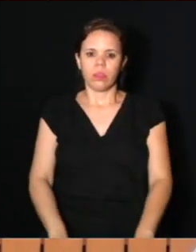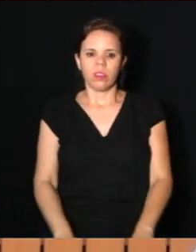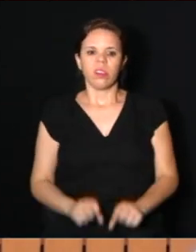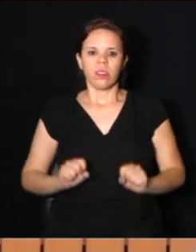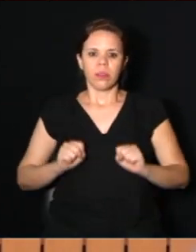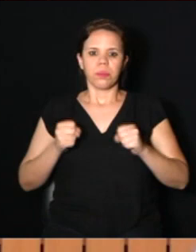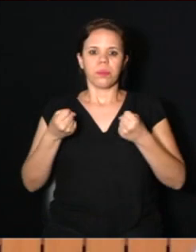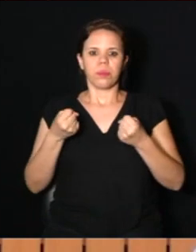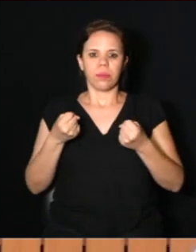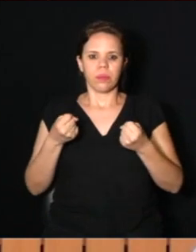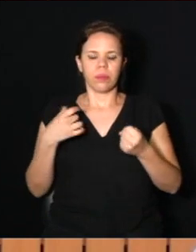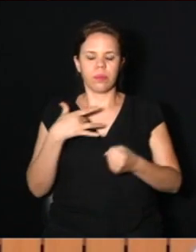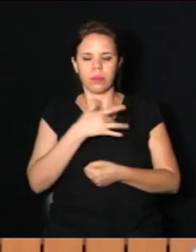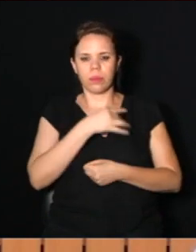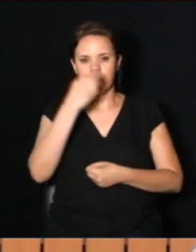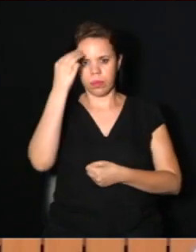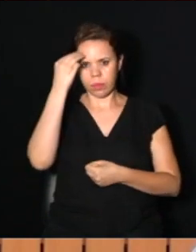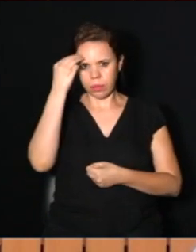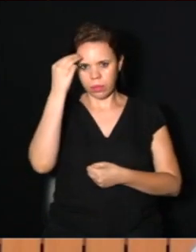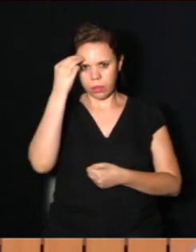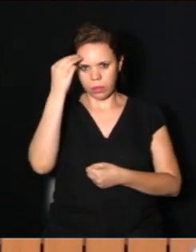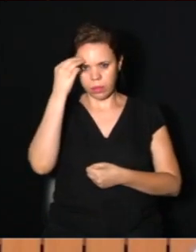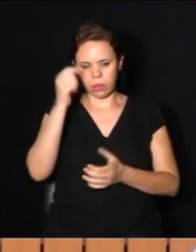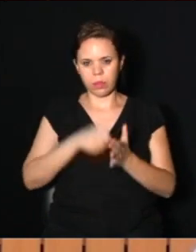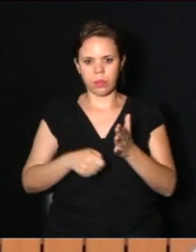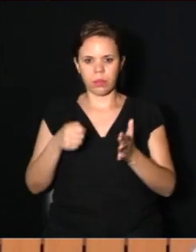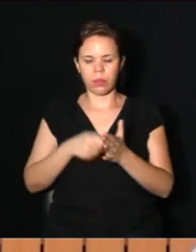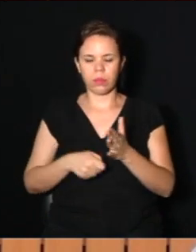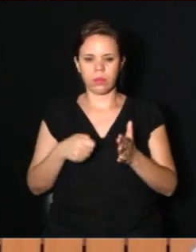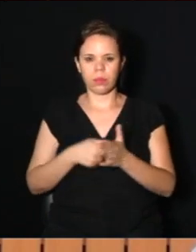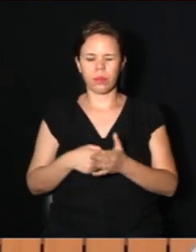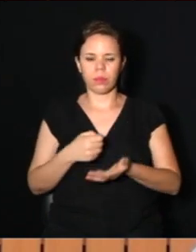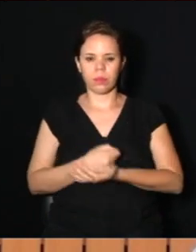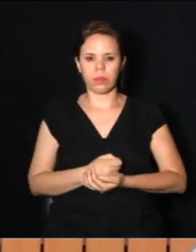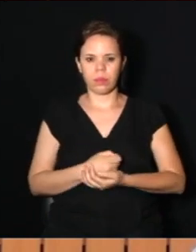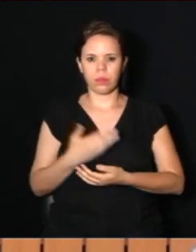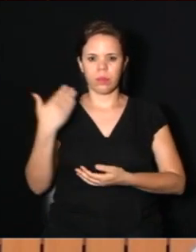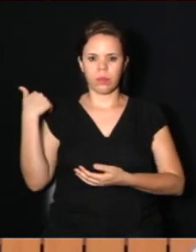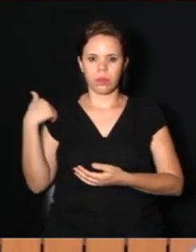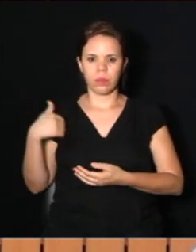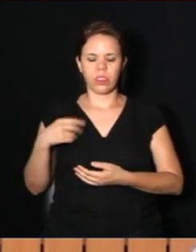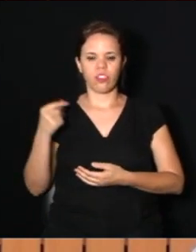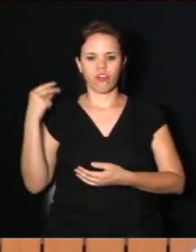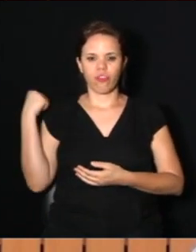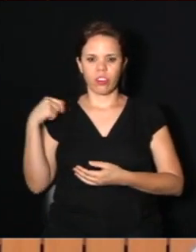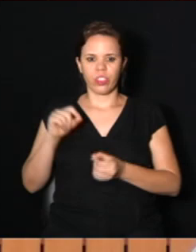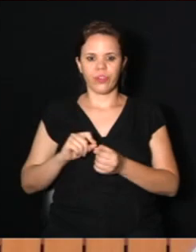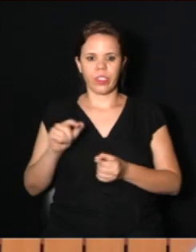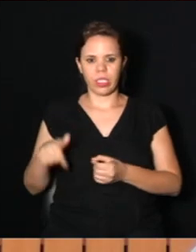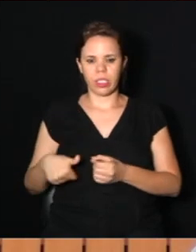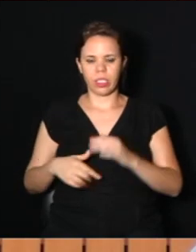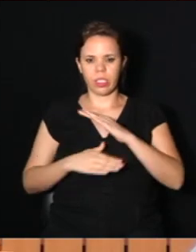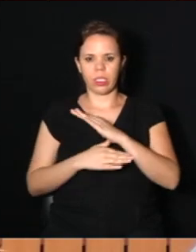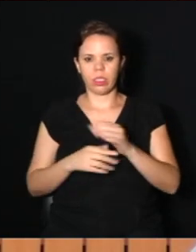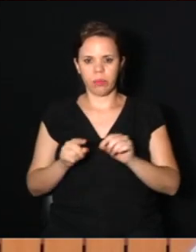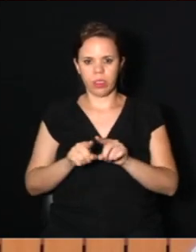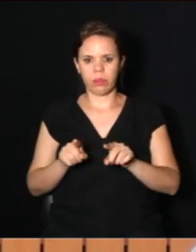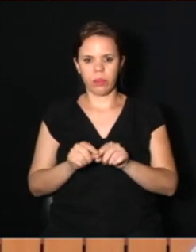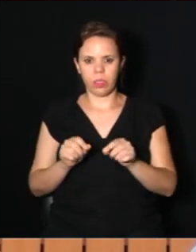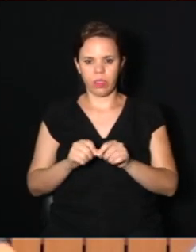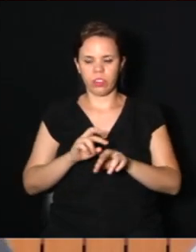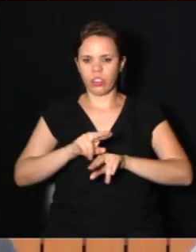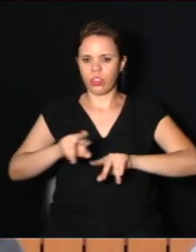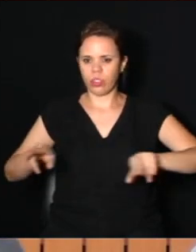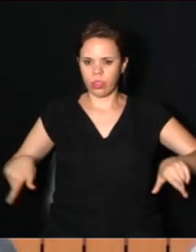defesa da saúde mental, a luta antimanicomial é uma defesa antiga que a gente faz aqui, né, nessa casa. A gente tem